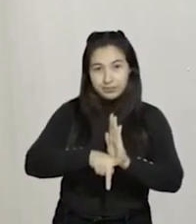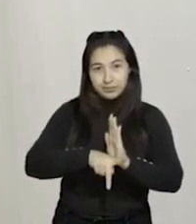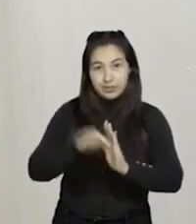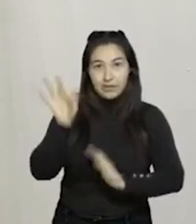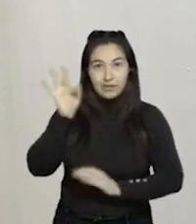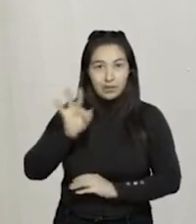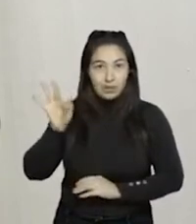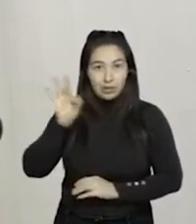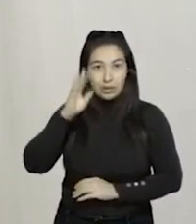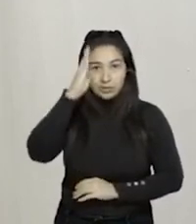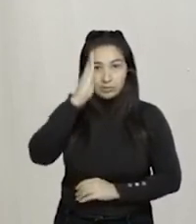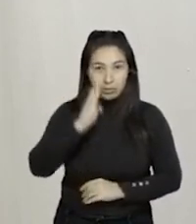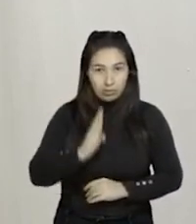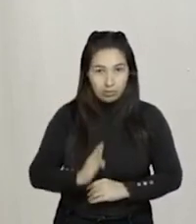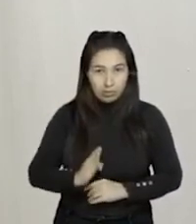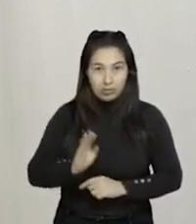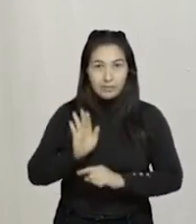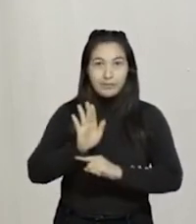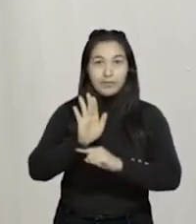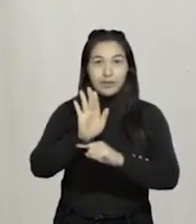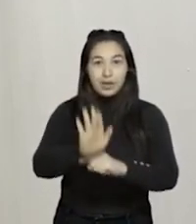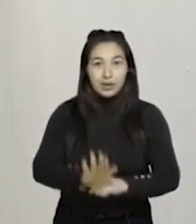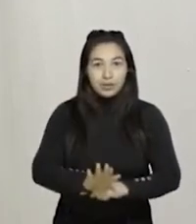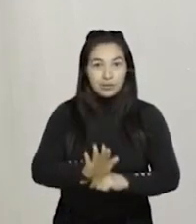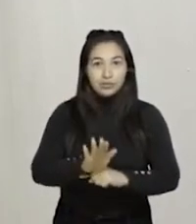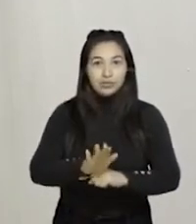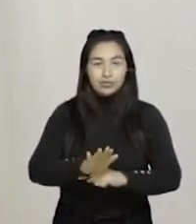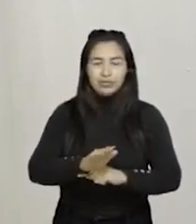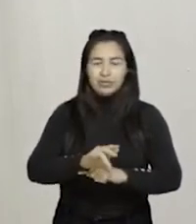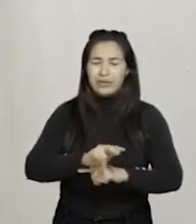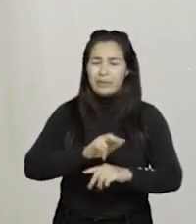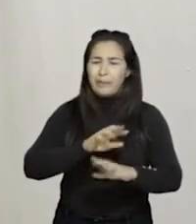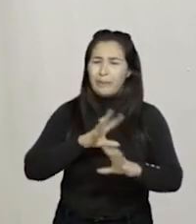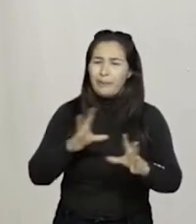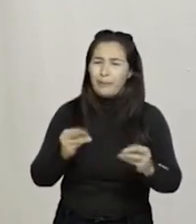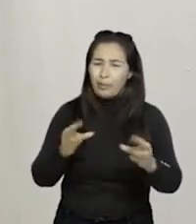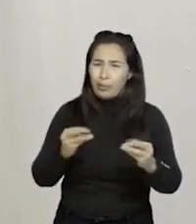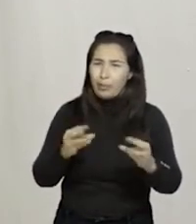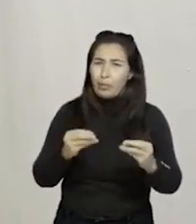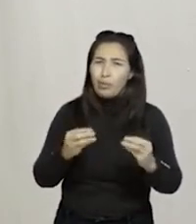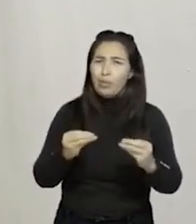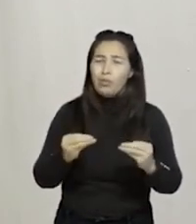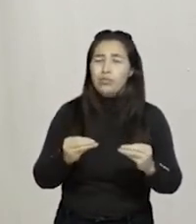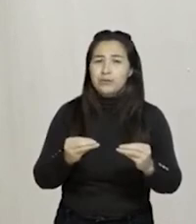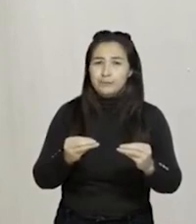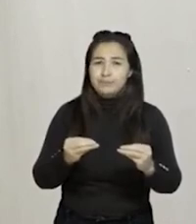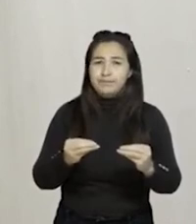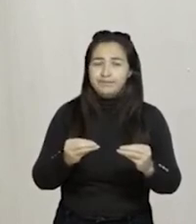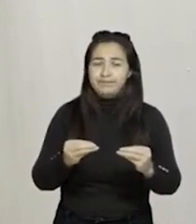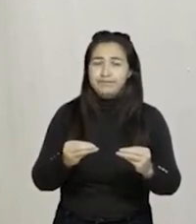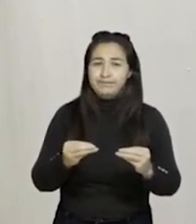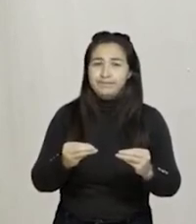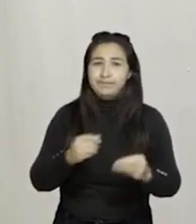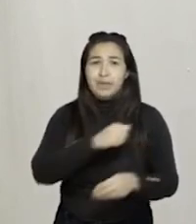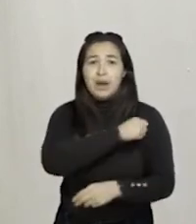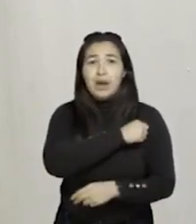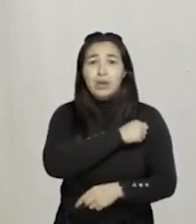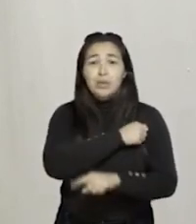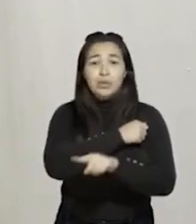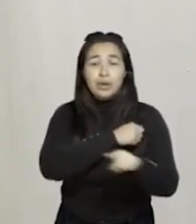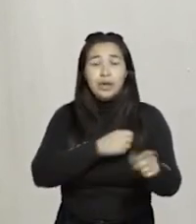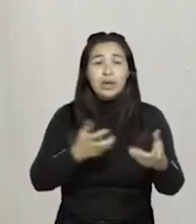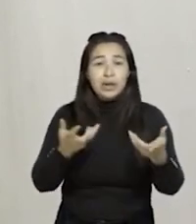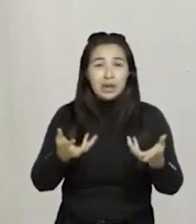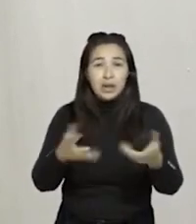que beneficiará aí dezenas de milhares de catarinenses terem os seus sonhos da graduação